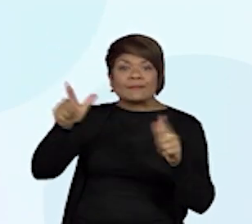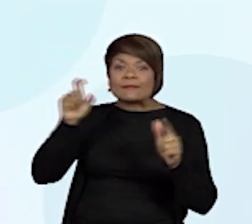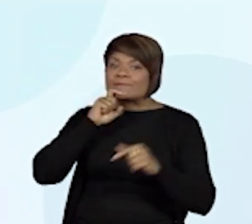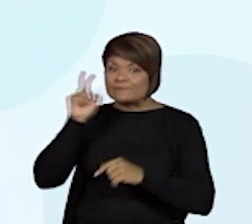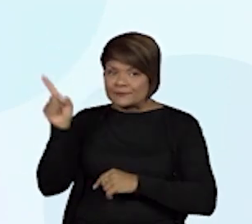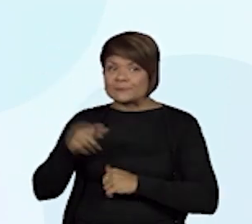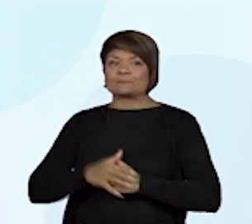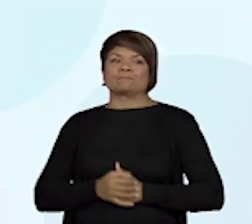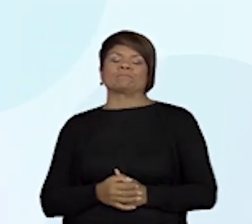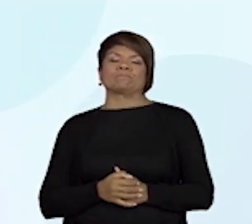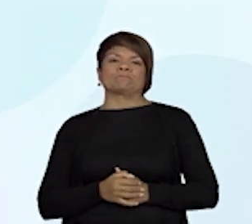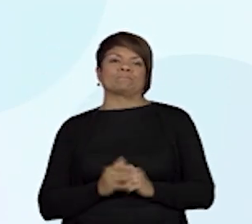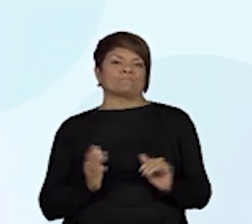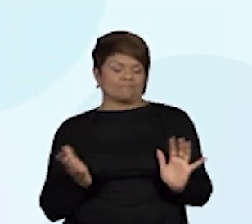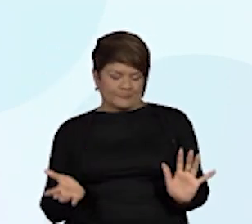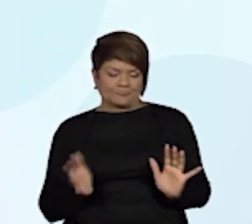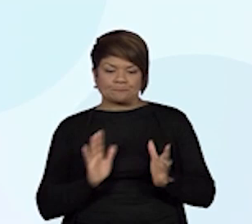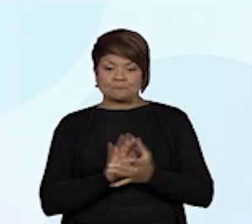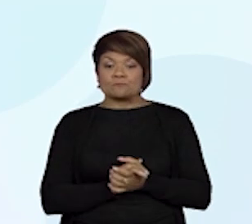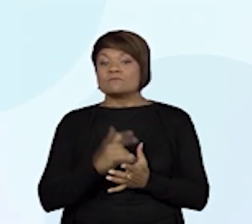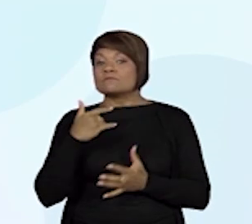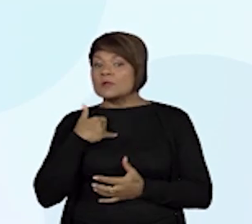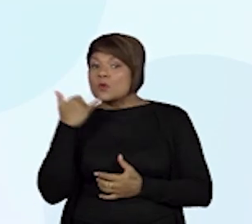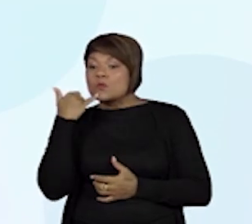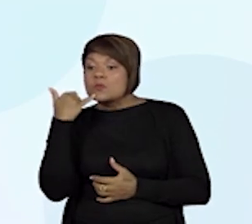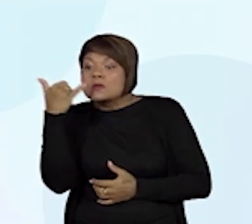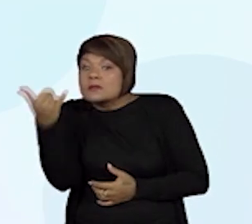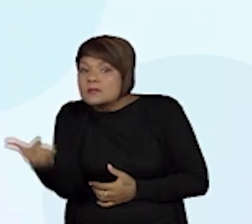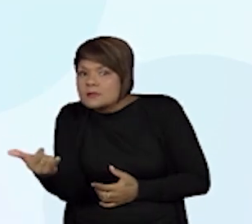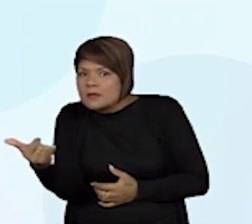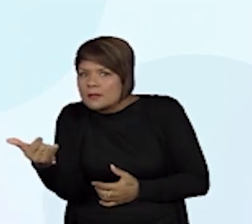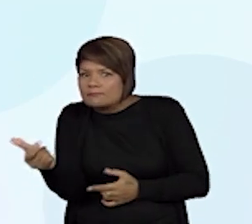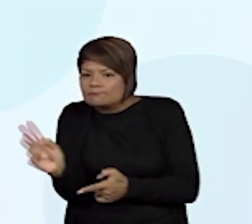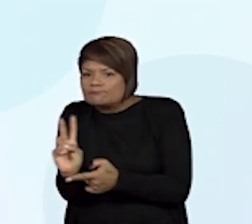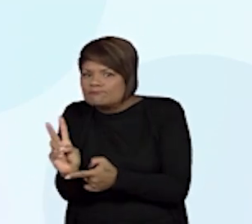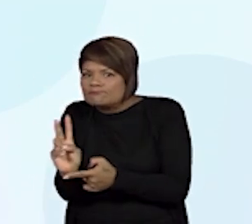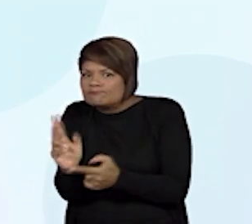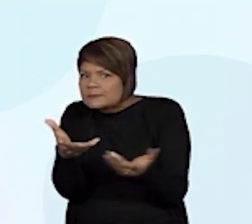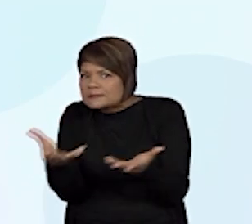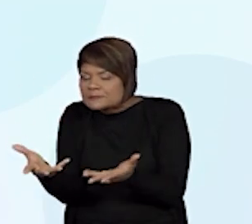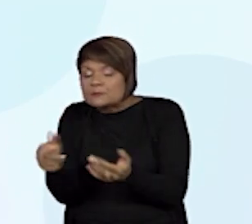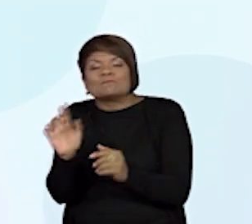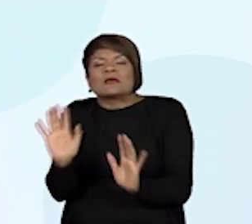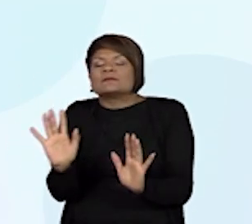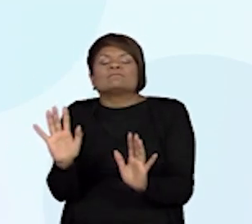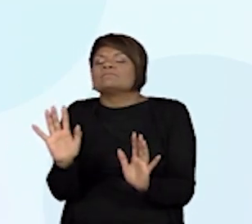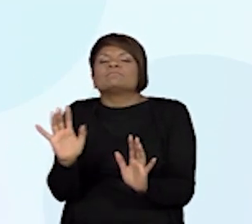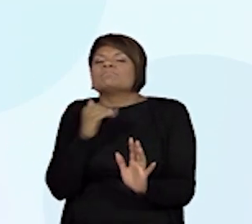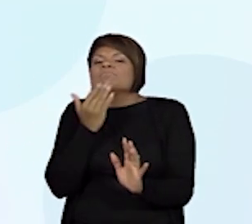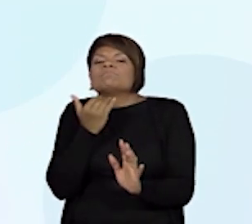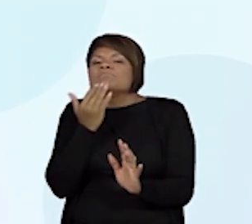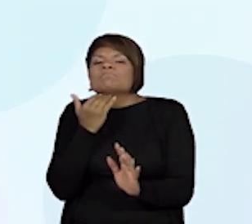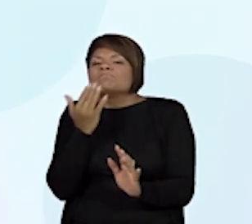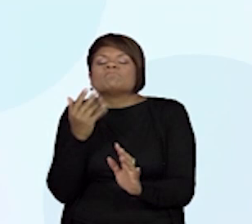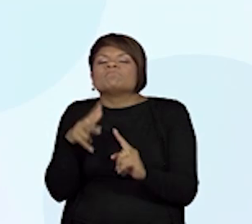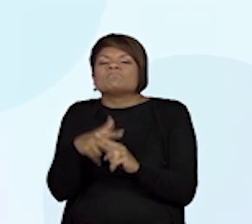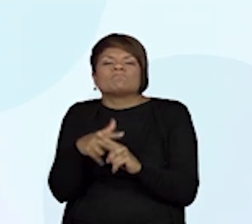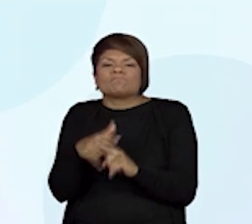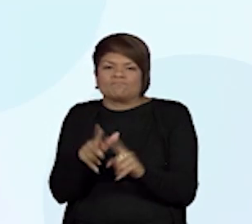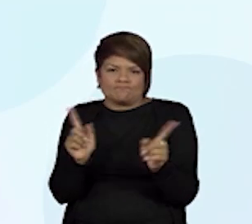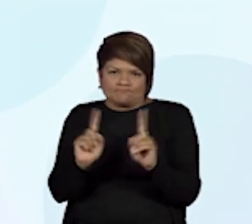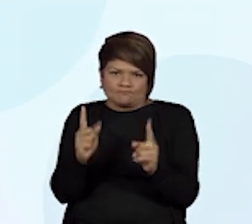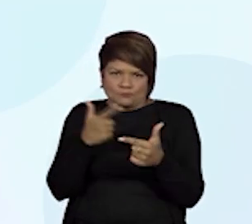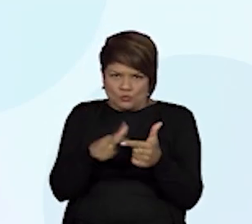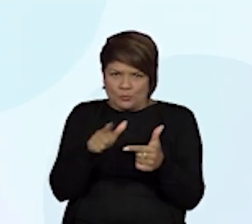bem. Eu liguei na portaria, mas não conseguiram resolver o meu problema. E